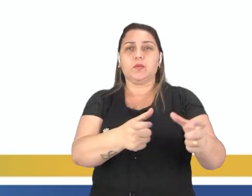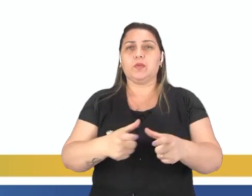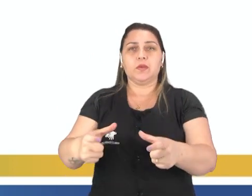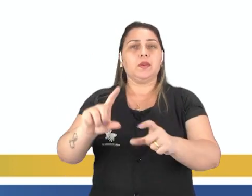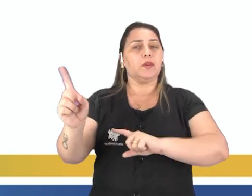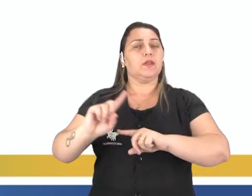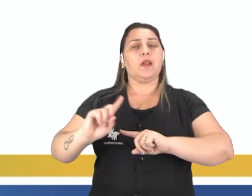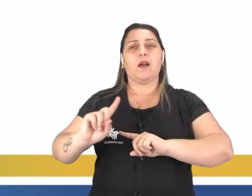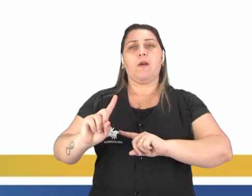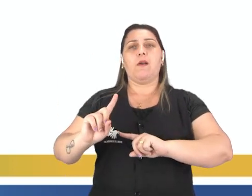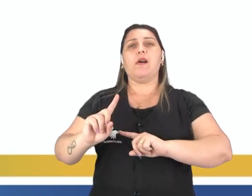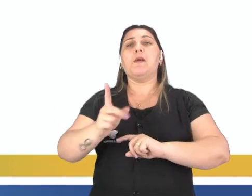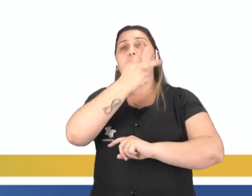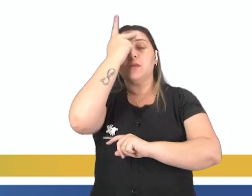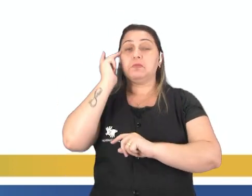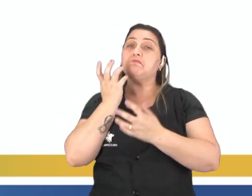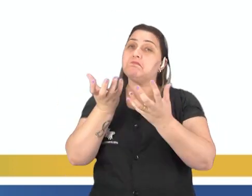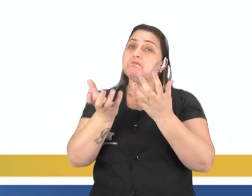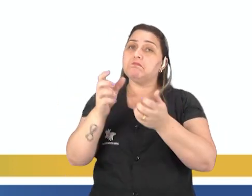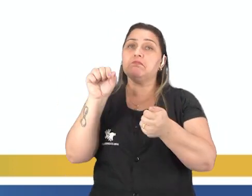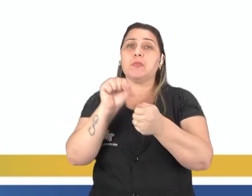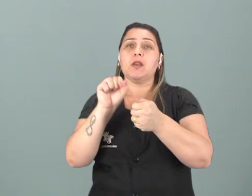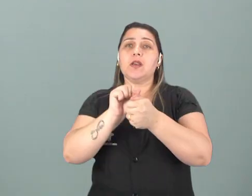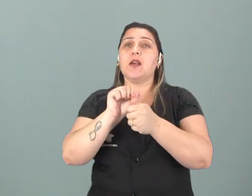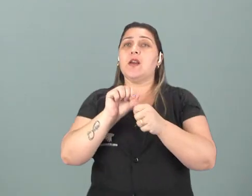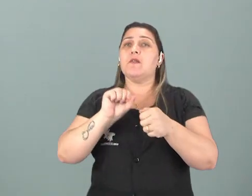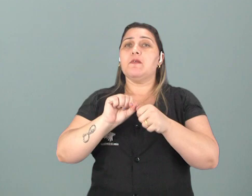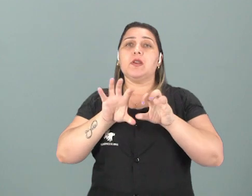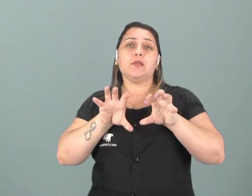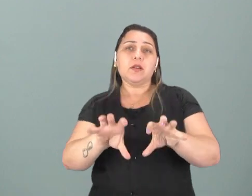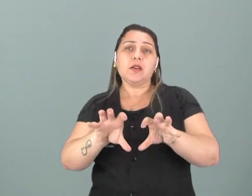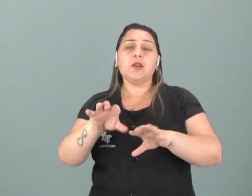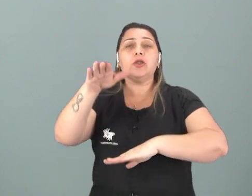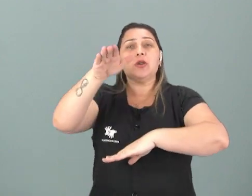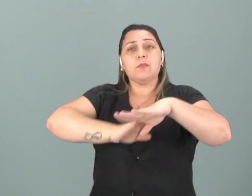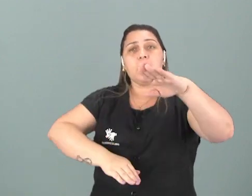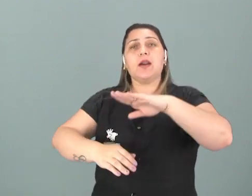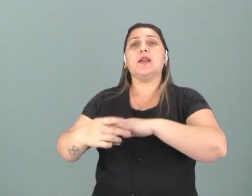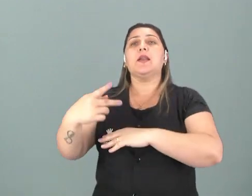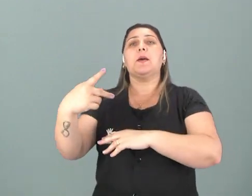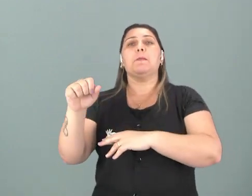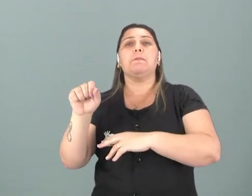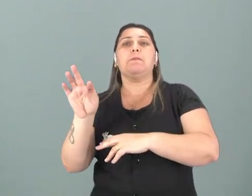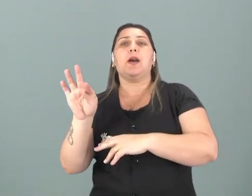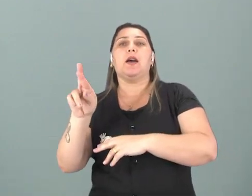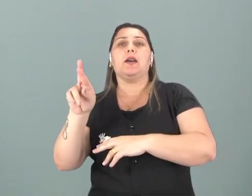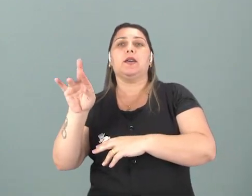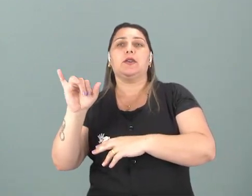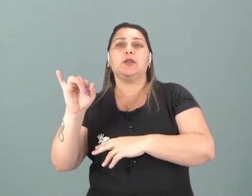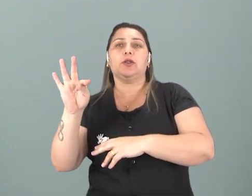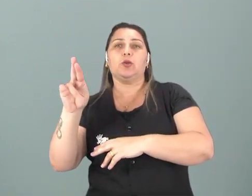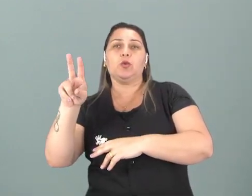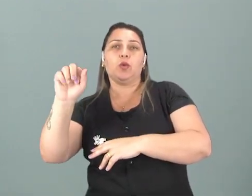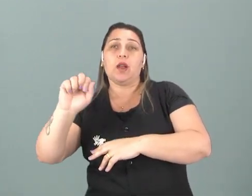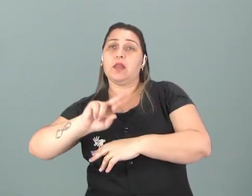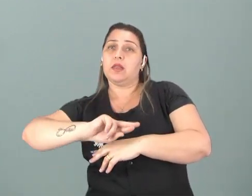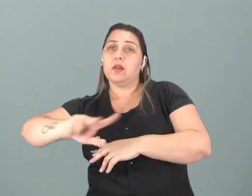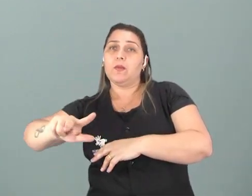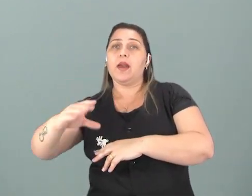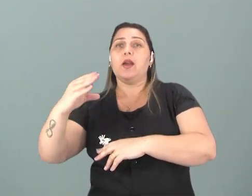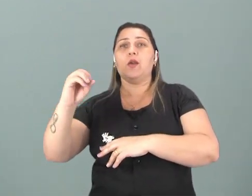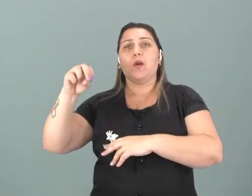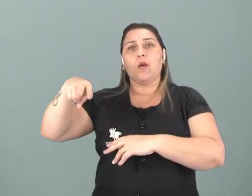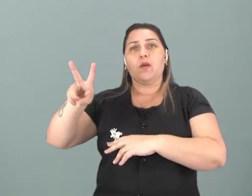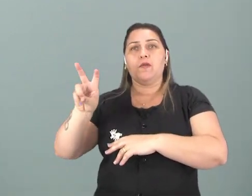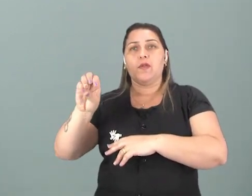Não, alguém criou, quis criar e fez dessa forma. Por isso que é chamada de partitura não convencional. Beleza?